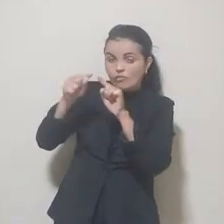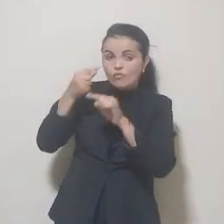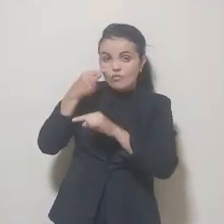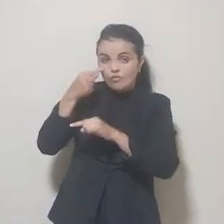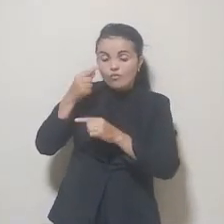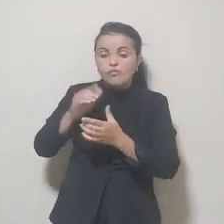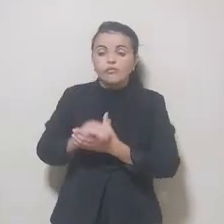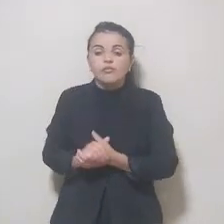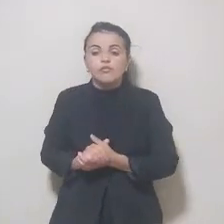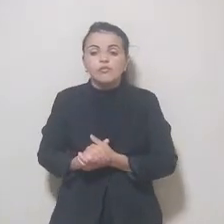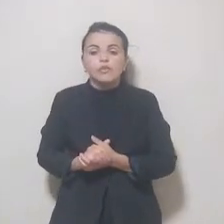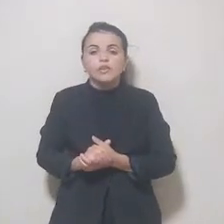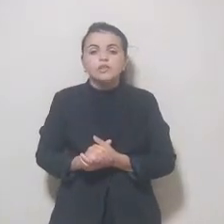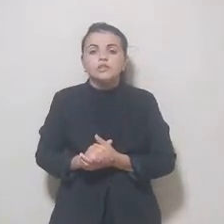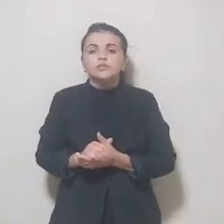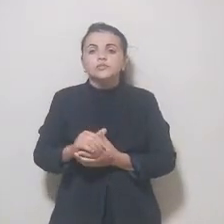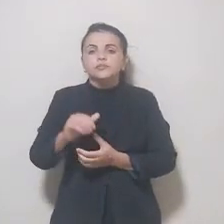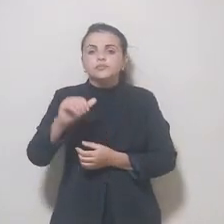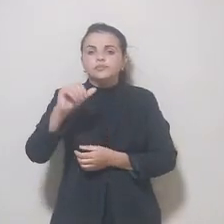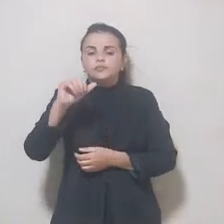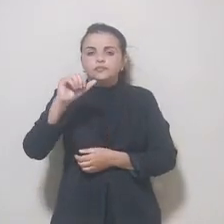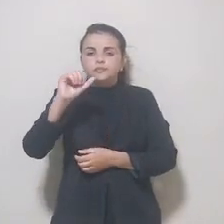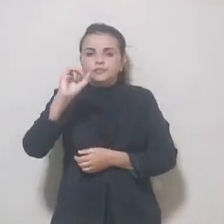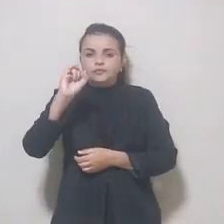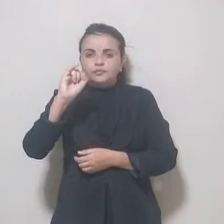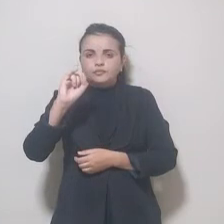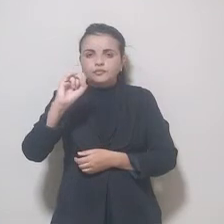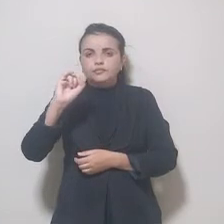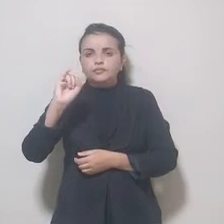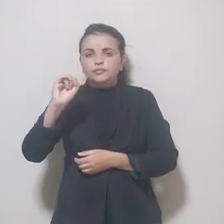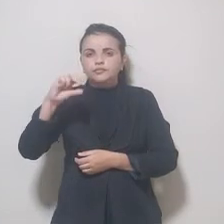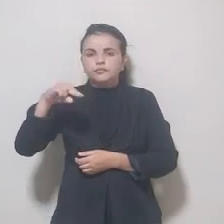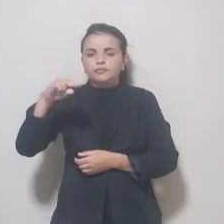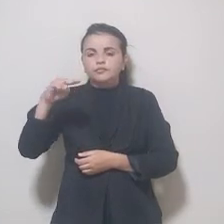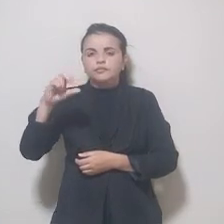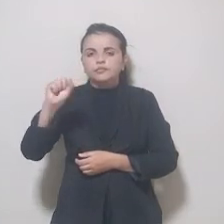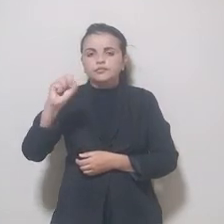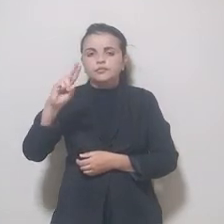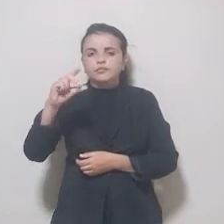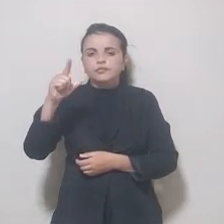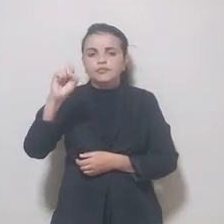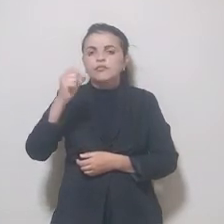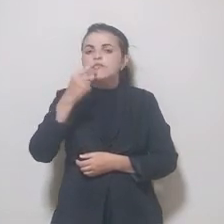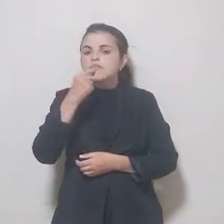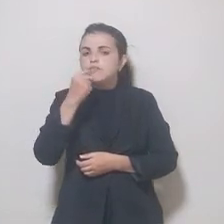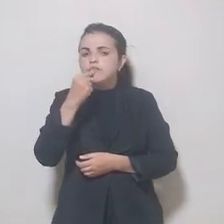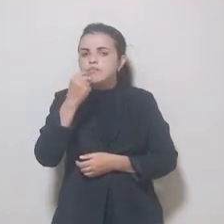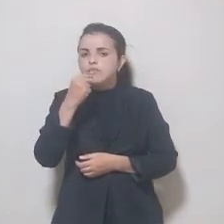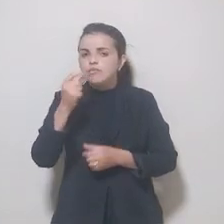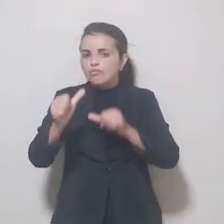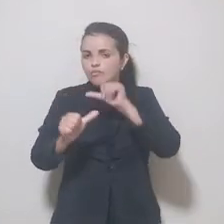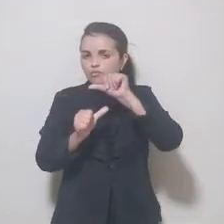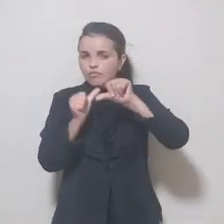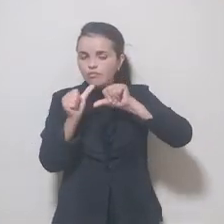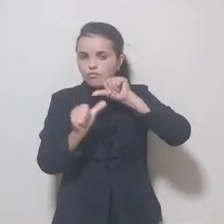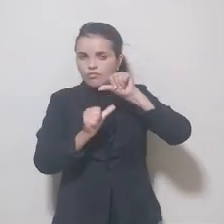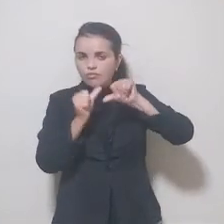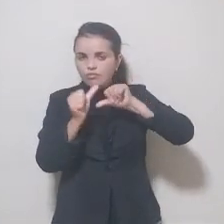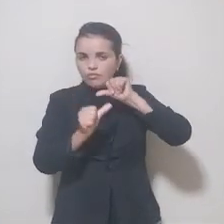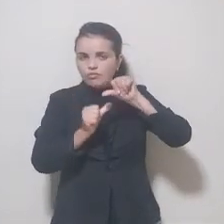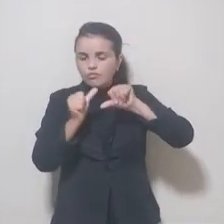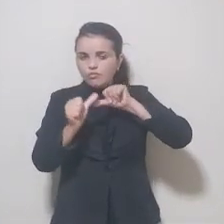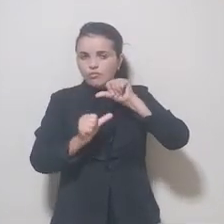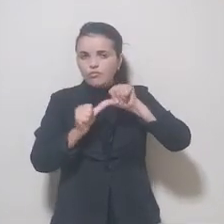Então, ó, a insulina, ela pega a glicose que está no sangue, transforma